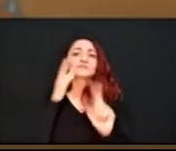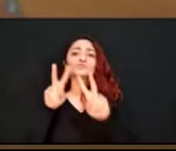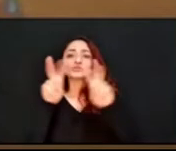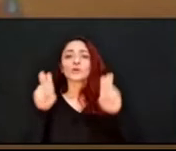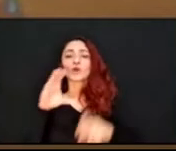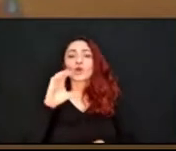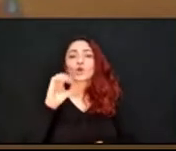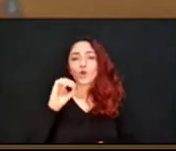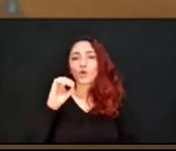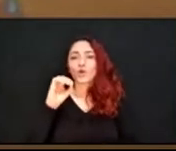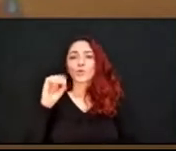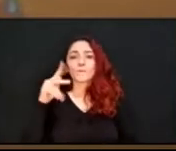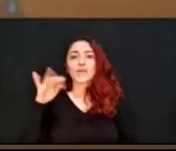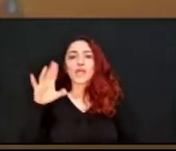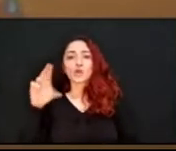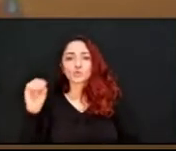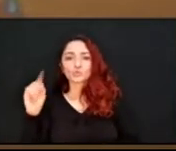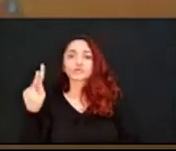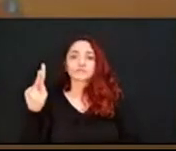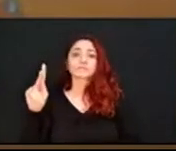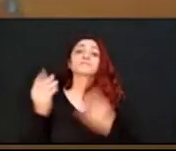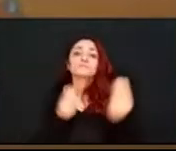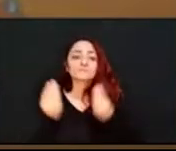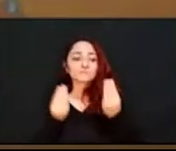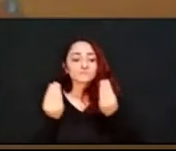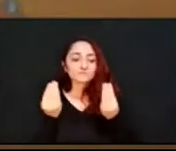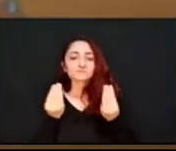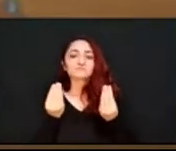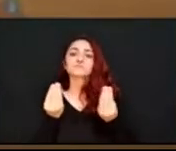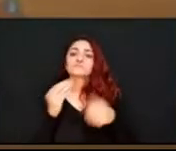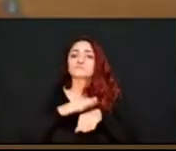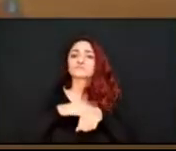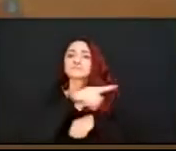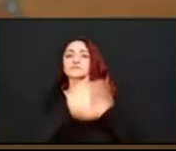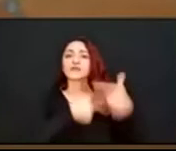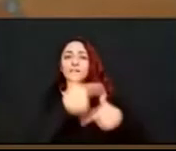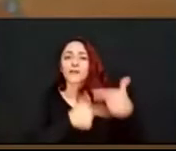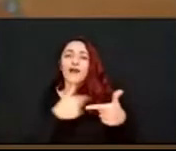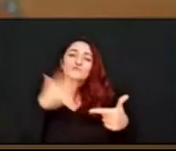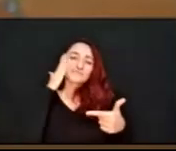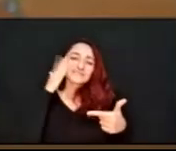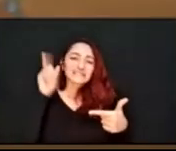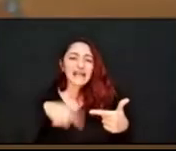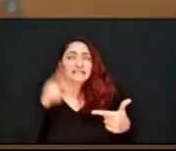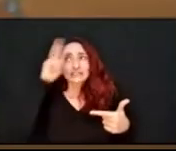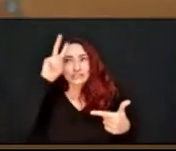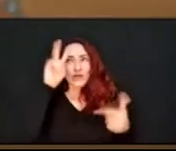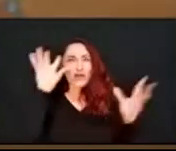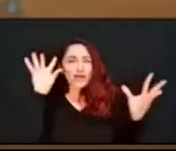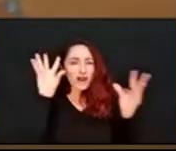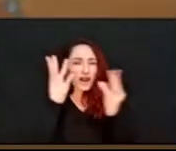do seu trabalho na coopercuc É eu sei que é uma das conversa que a gente teve a difícil resumir uma história toda em alguns minutos